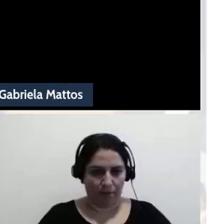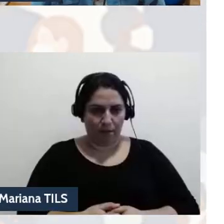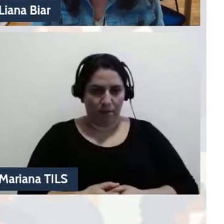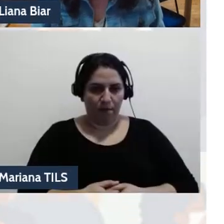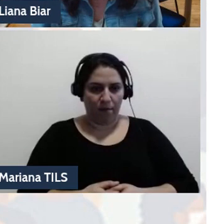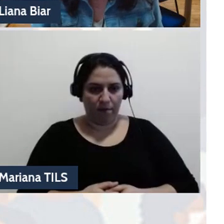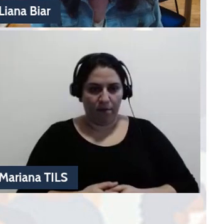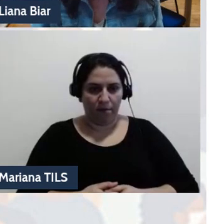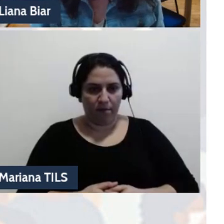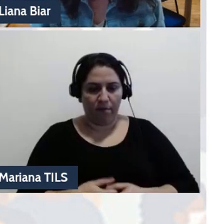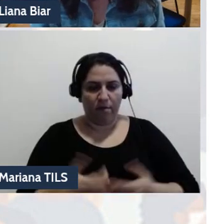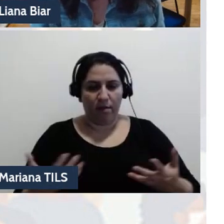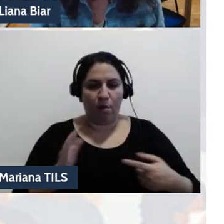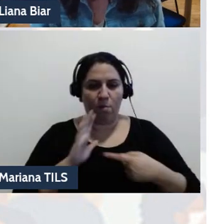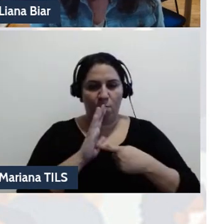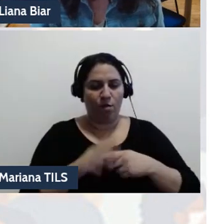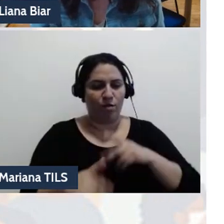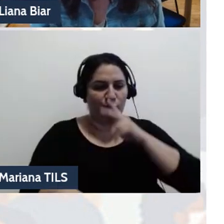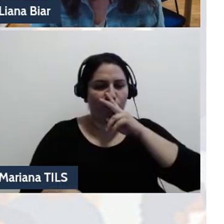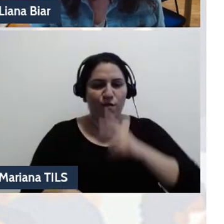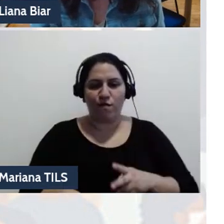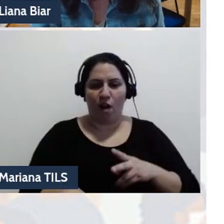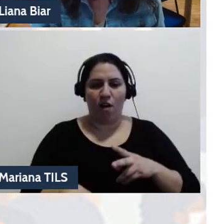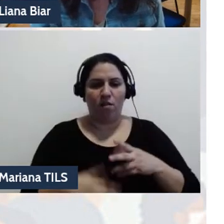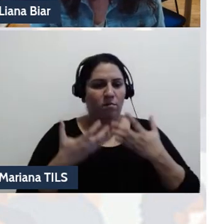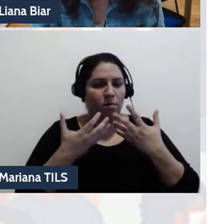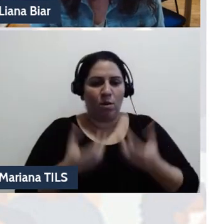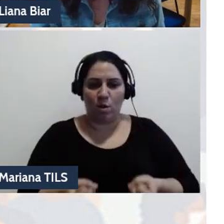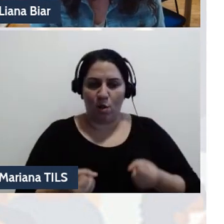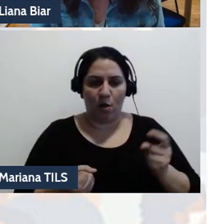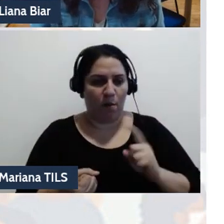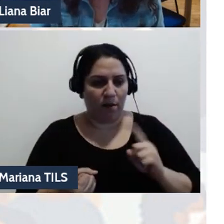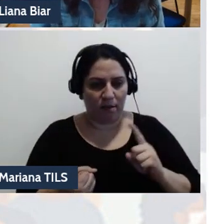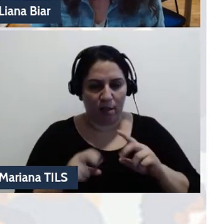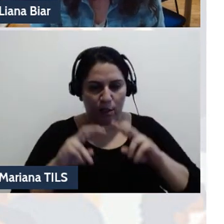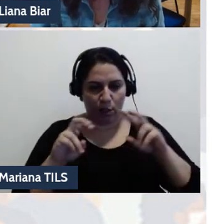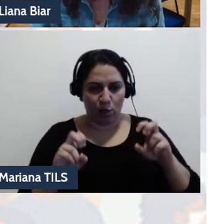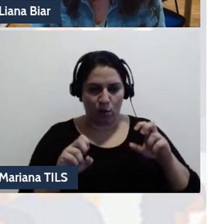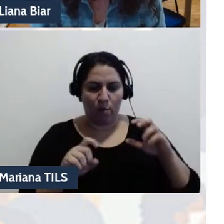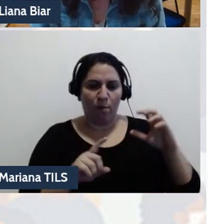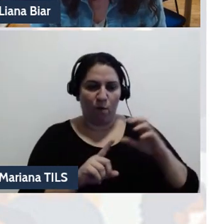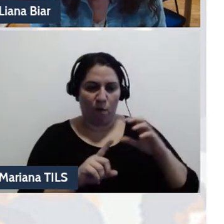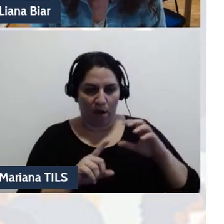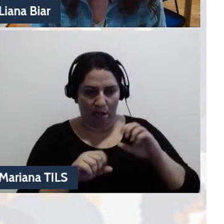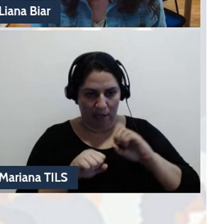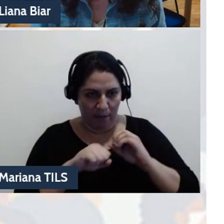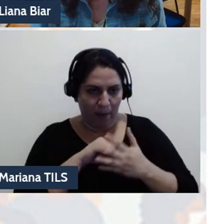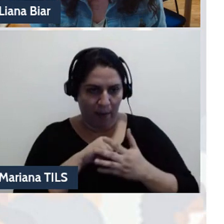negação veemente da afetação da pandemia.